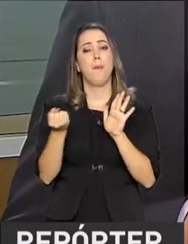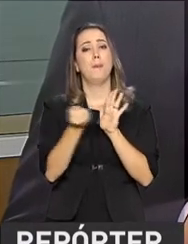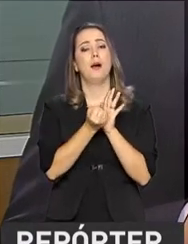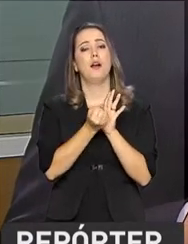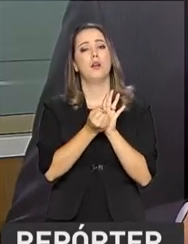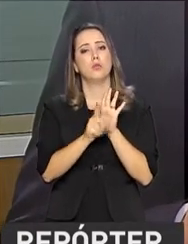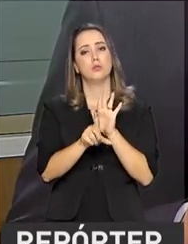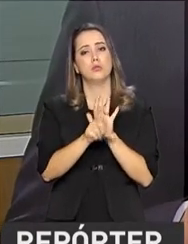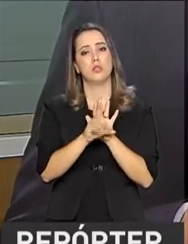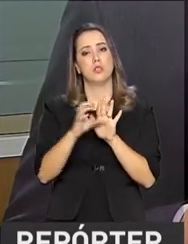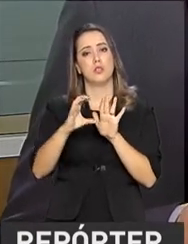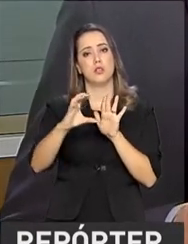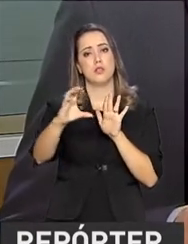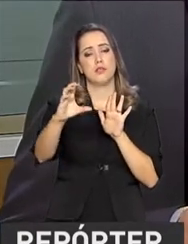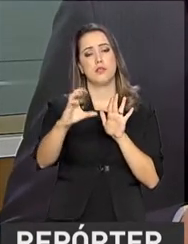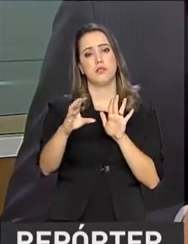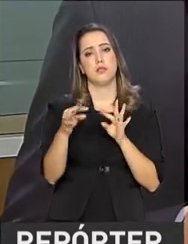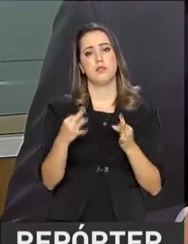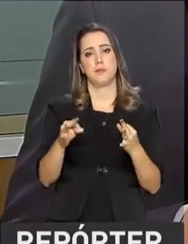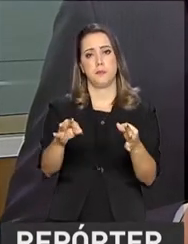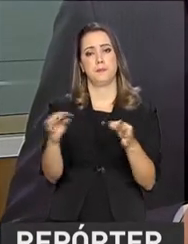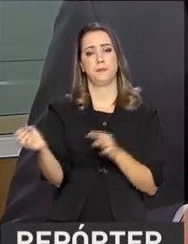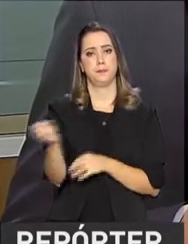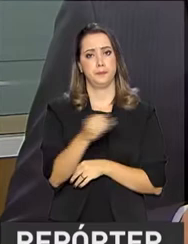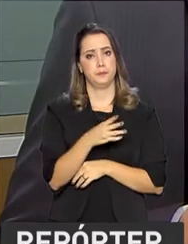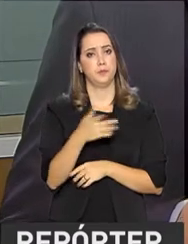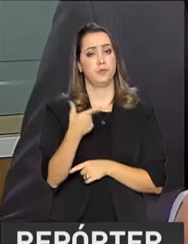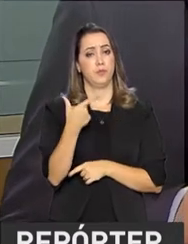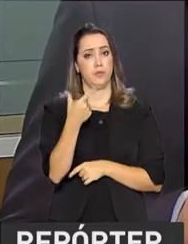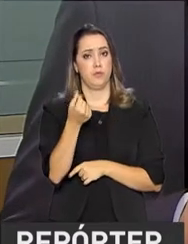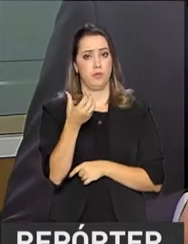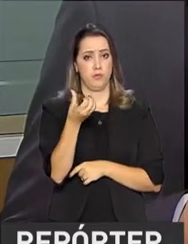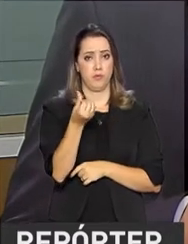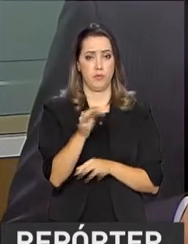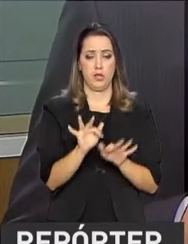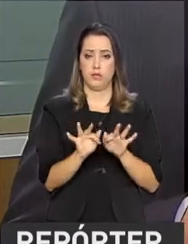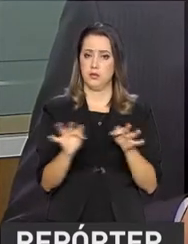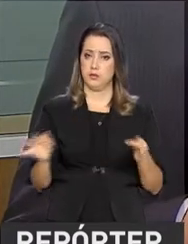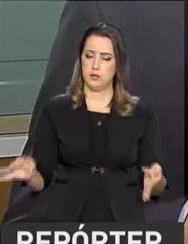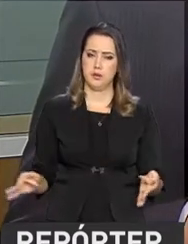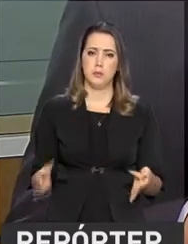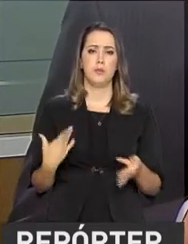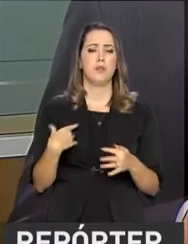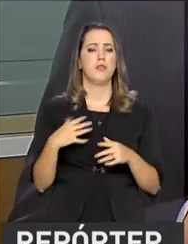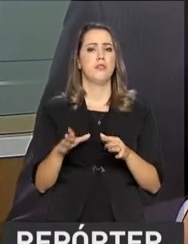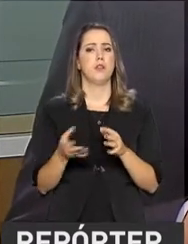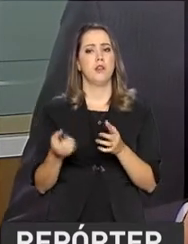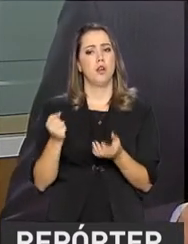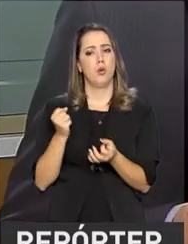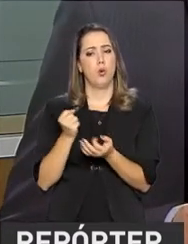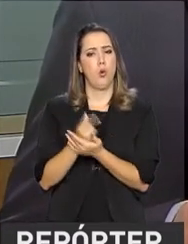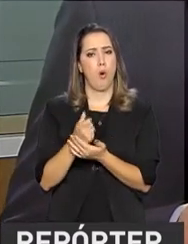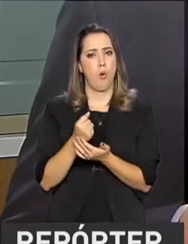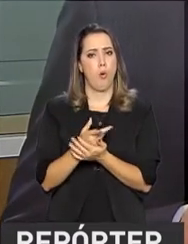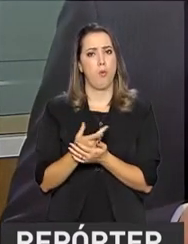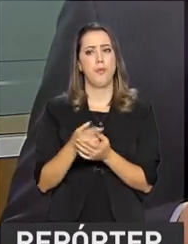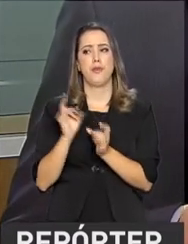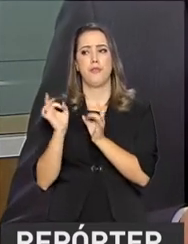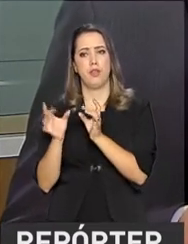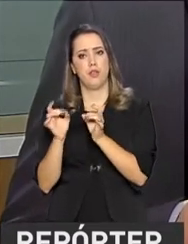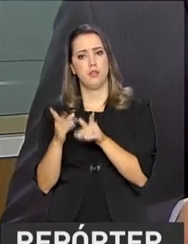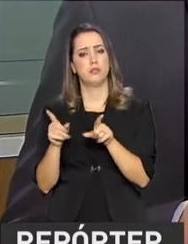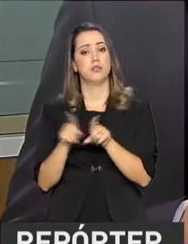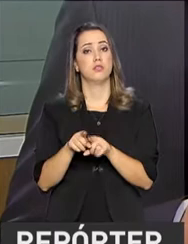e inovação então a lei sancionada em 2016 simplifica as licitações e importações e favorece